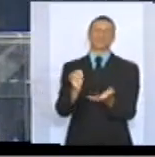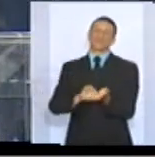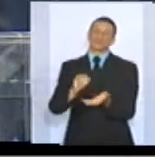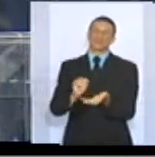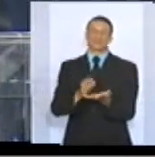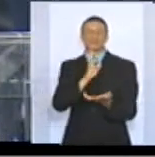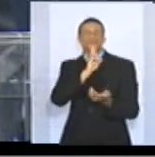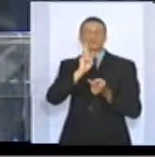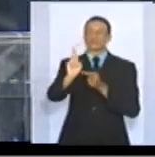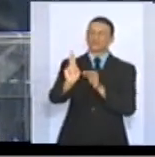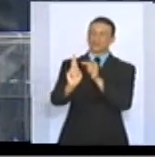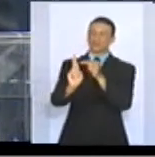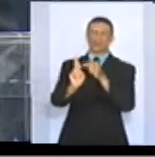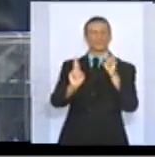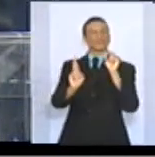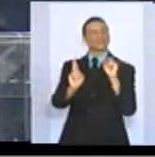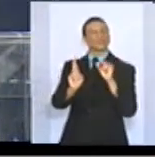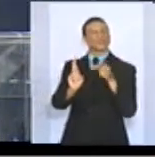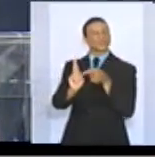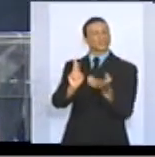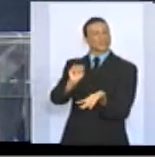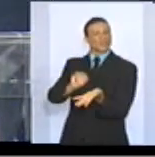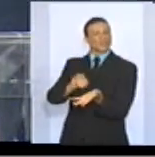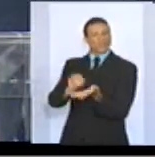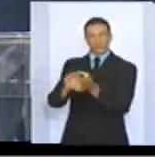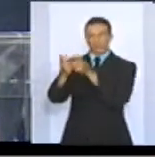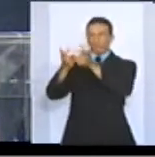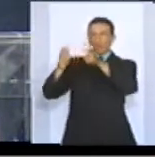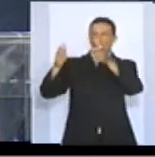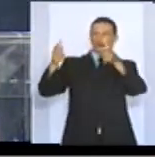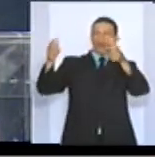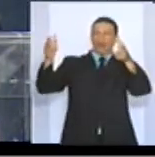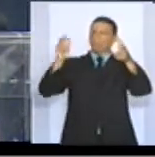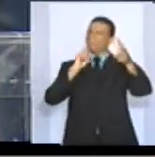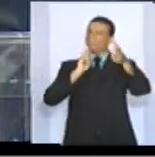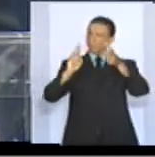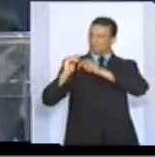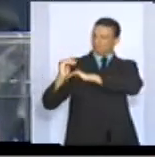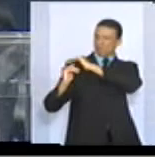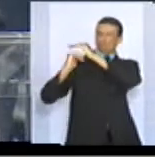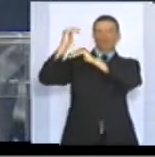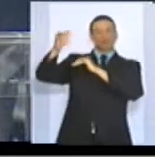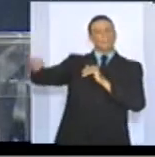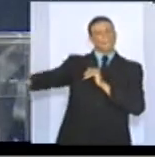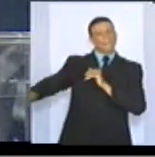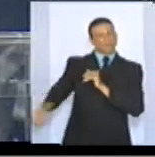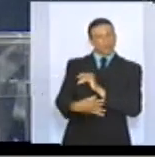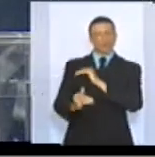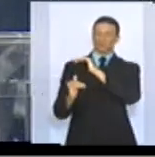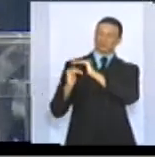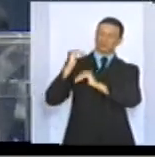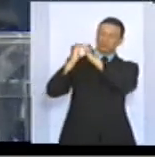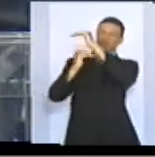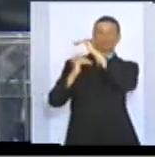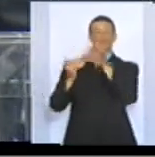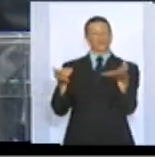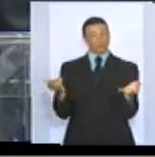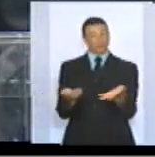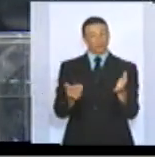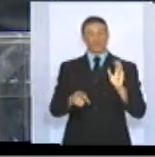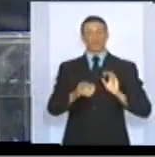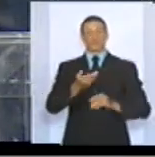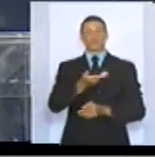uma resposta ao cenário de convergência digital, uma resposta avançada a esse cenário. É uma iniciativa do